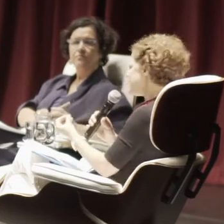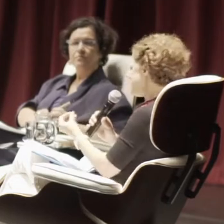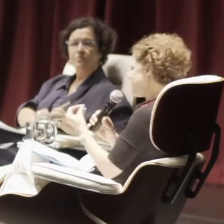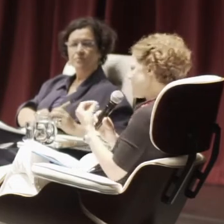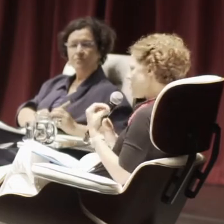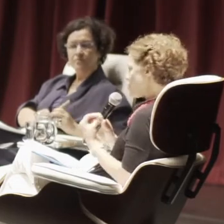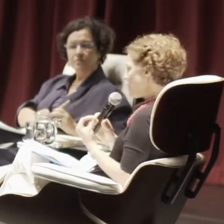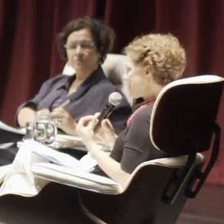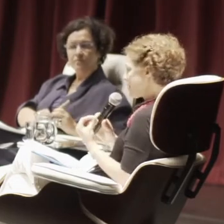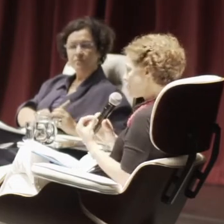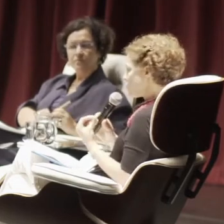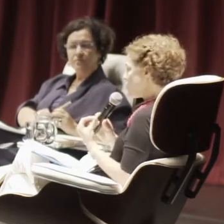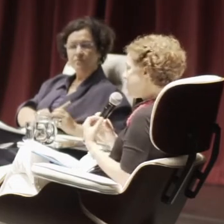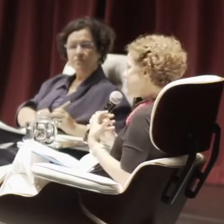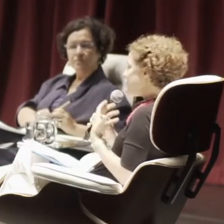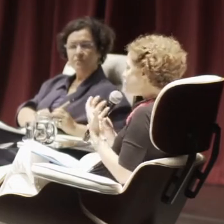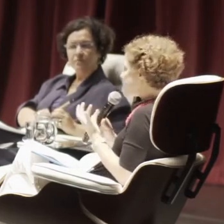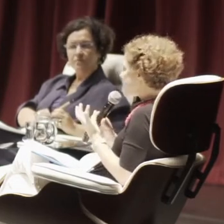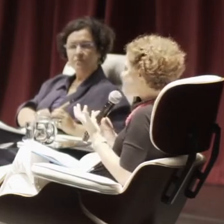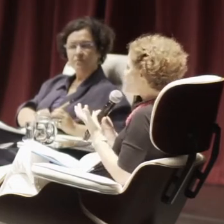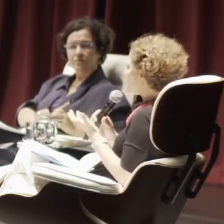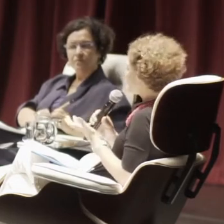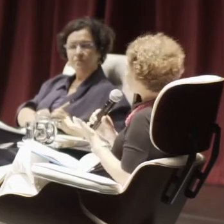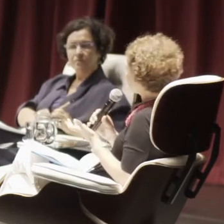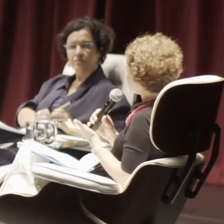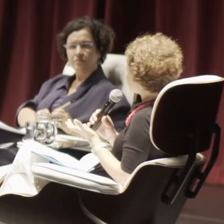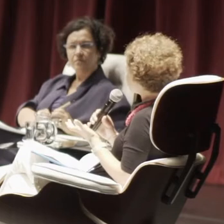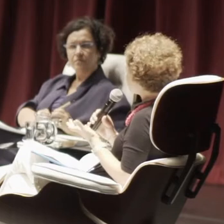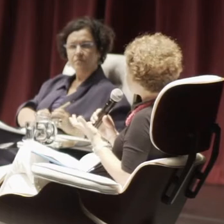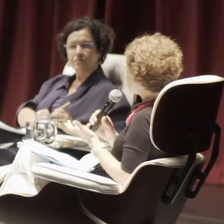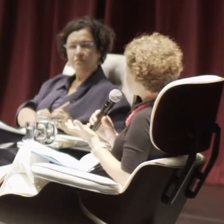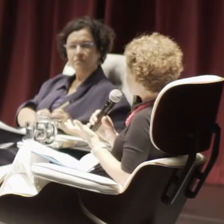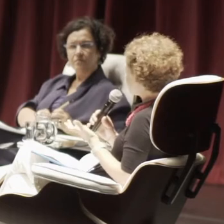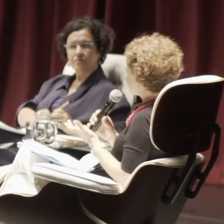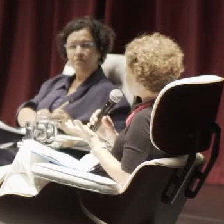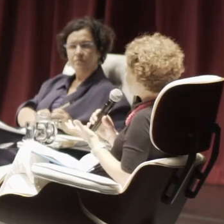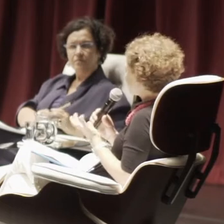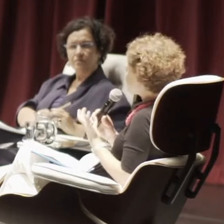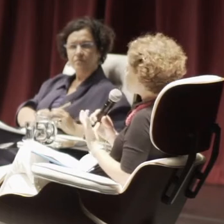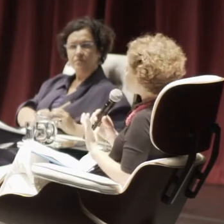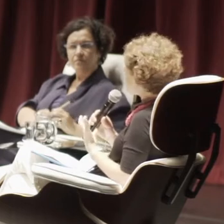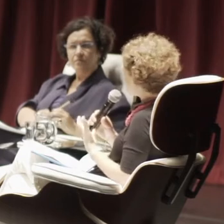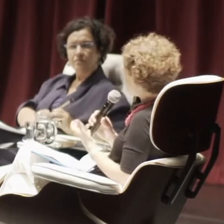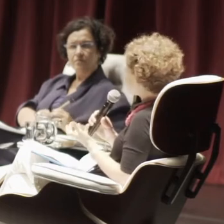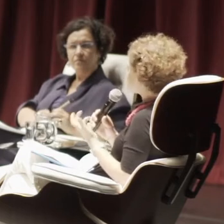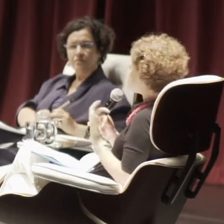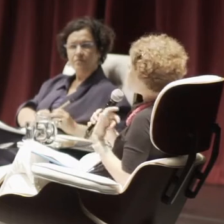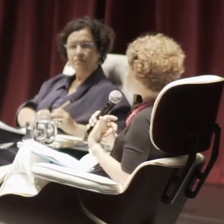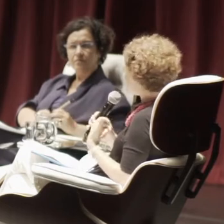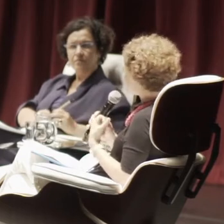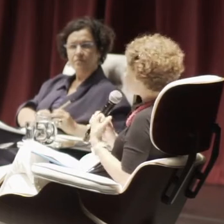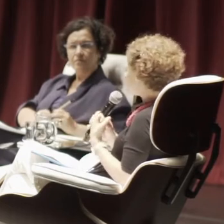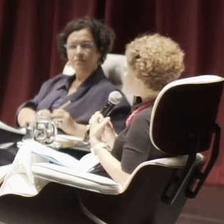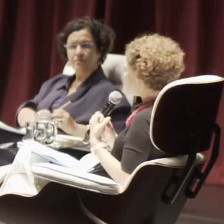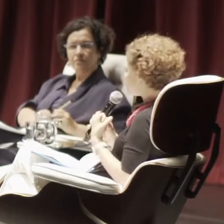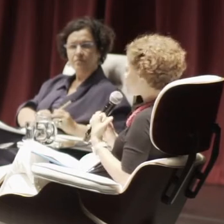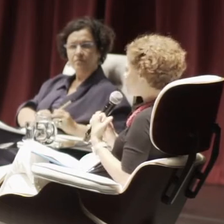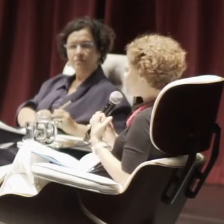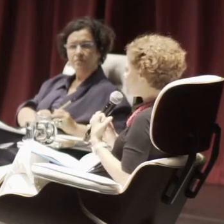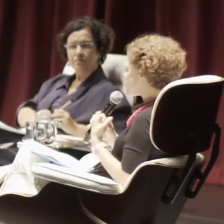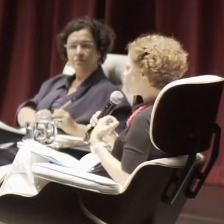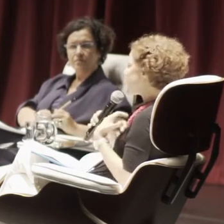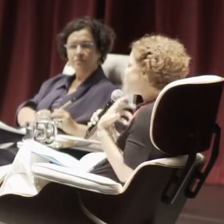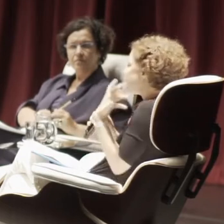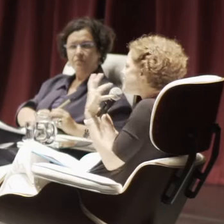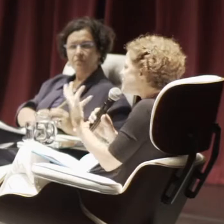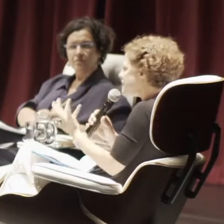E são fundamentais, tão importantes como o tato. E aí nós temos uma pergunta importante sobre o que acontece com a